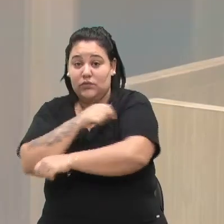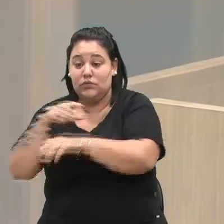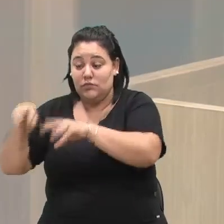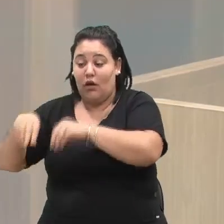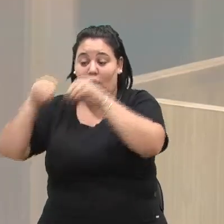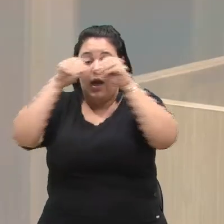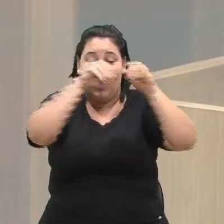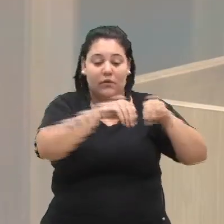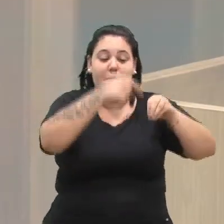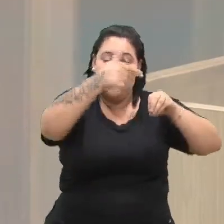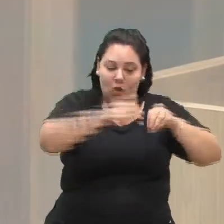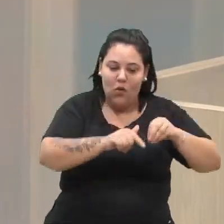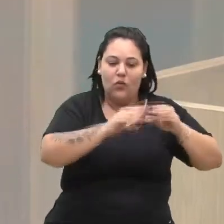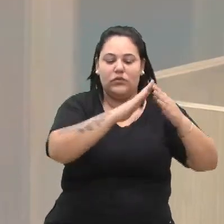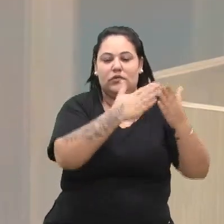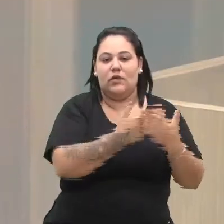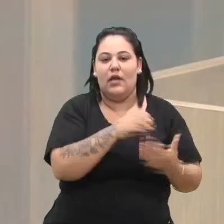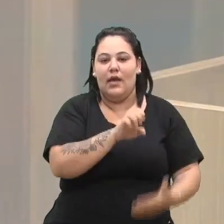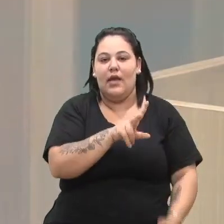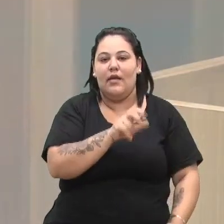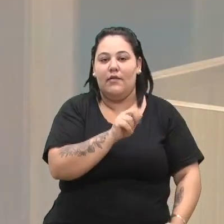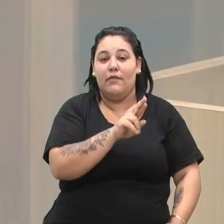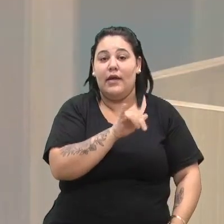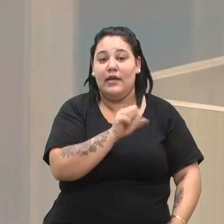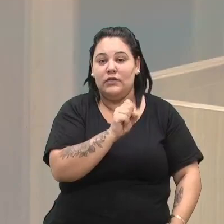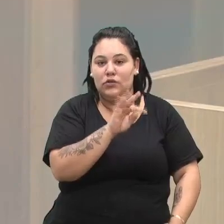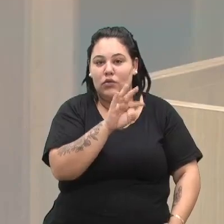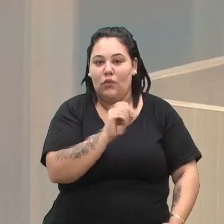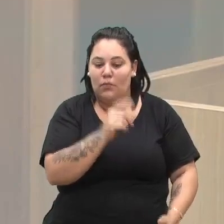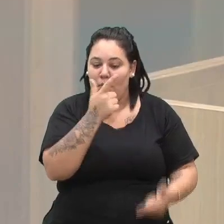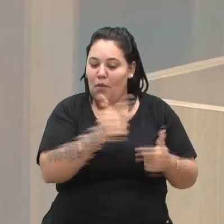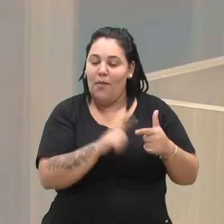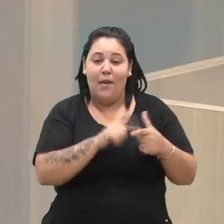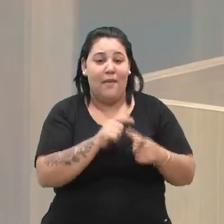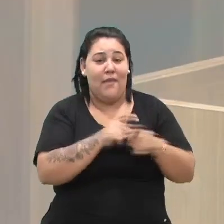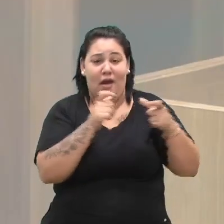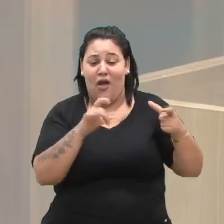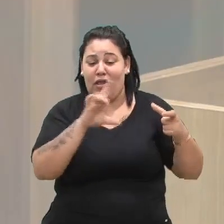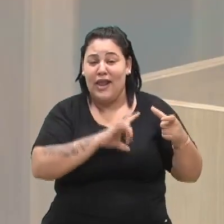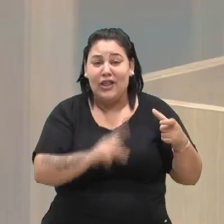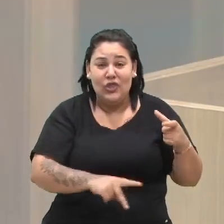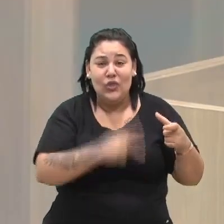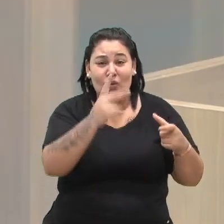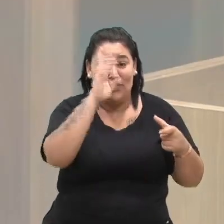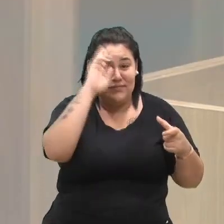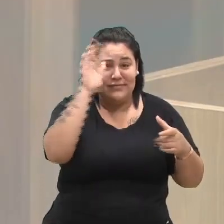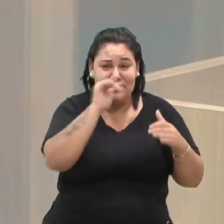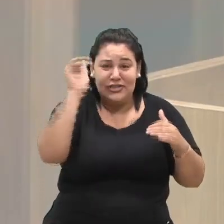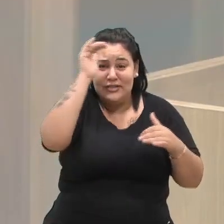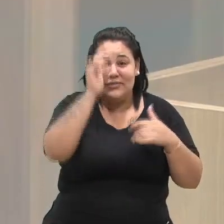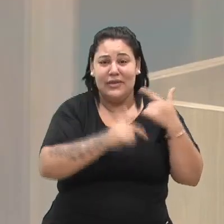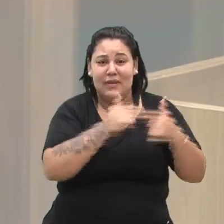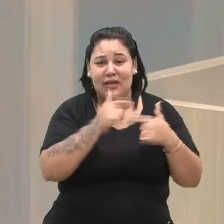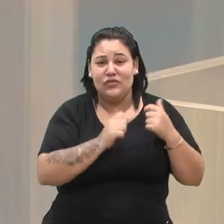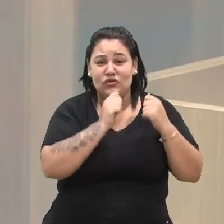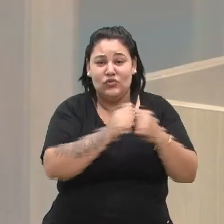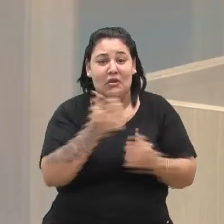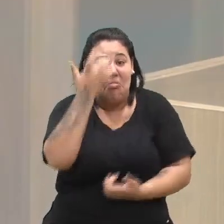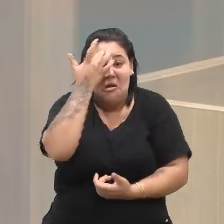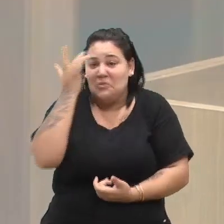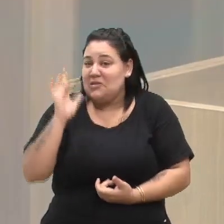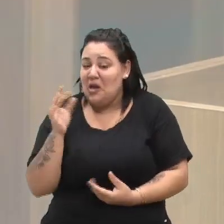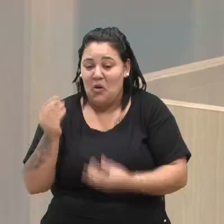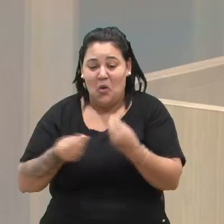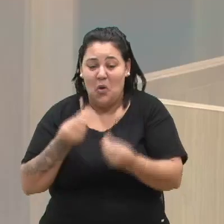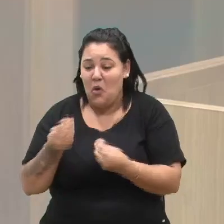Problema maior ainda, tem 2 direções. A gente não sabe de que forma estão conseguindo